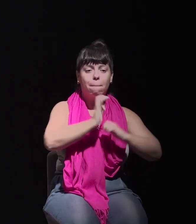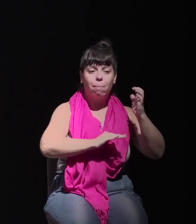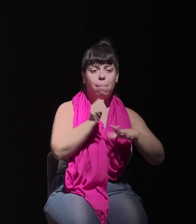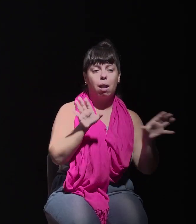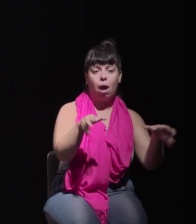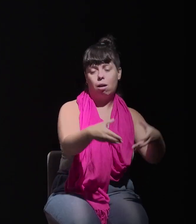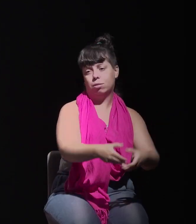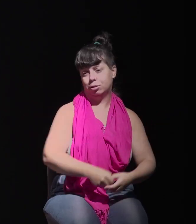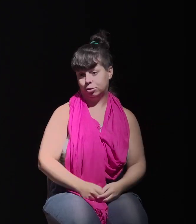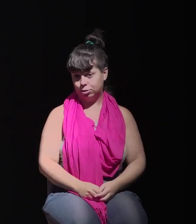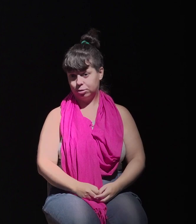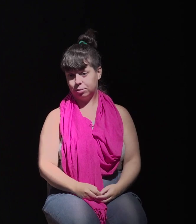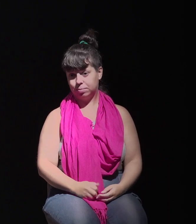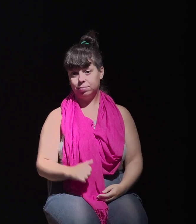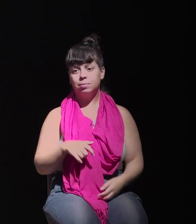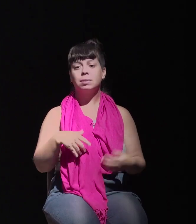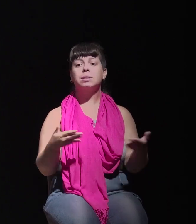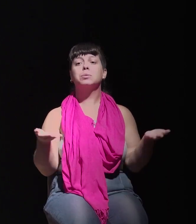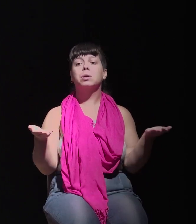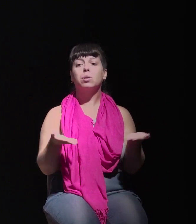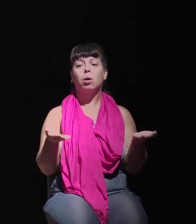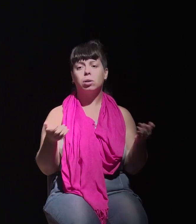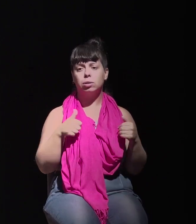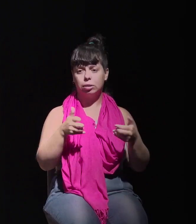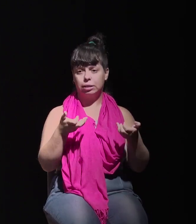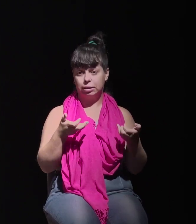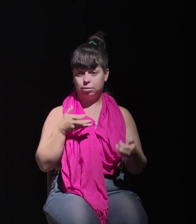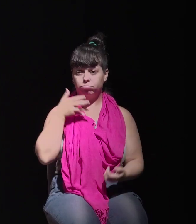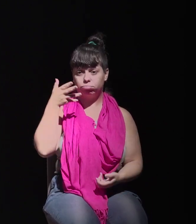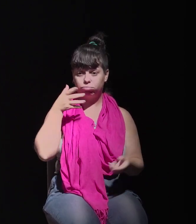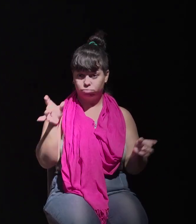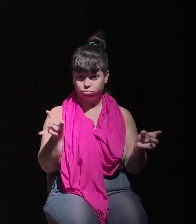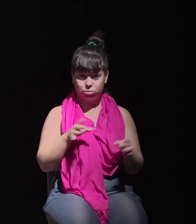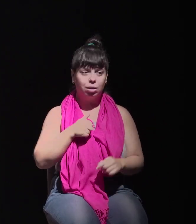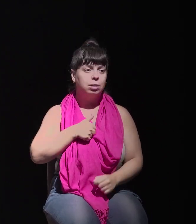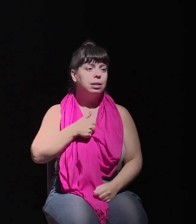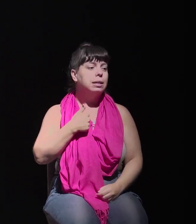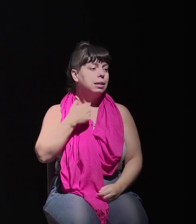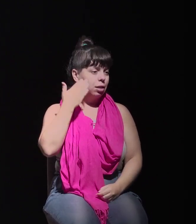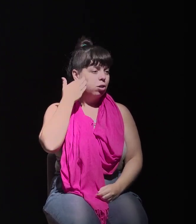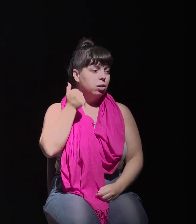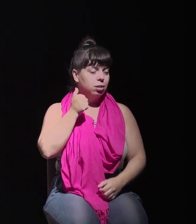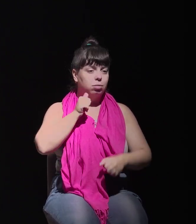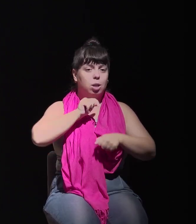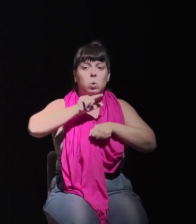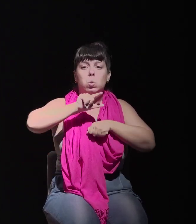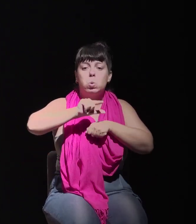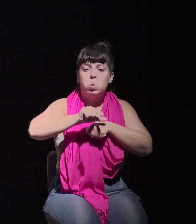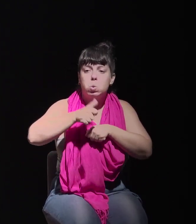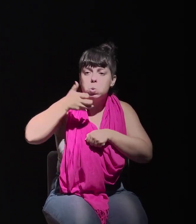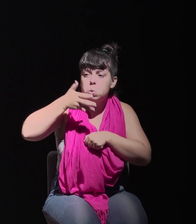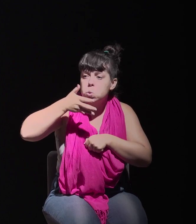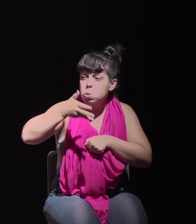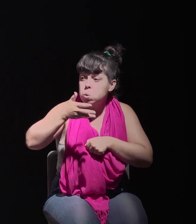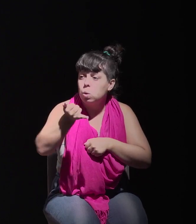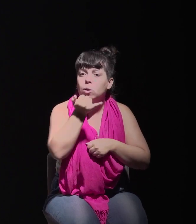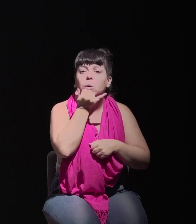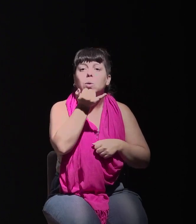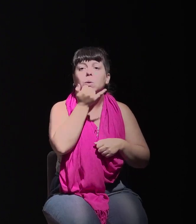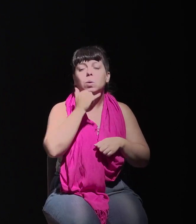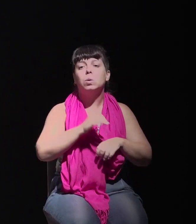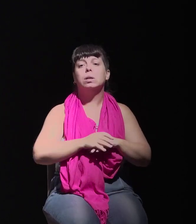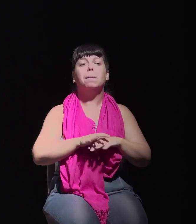coletivas. Então, eu gostaria agora de encerrar essa minha fala. Desculpem pelo excesso, mas é porque eu acho que